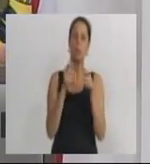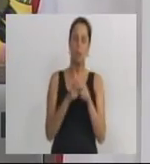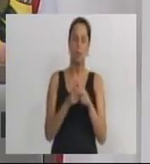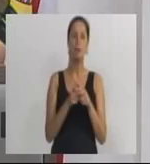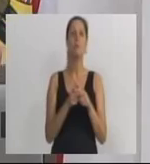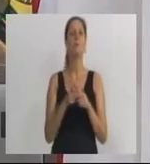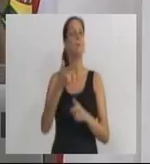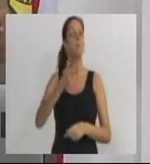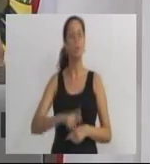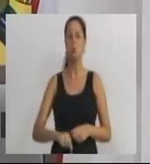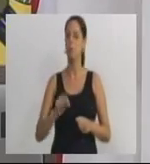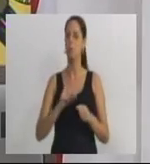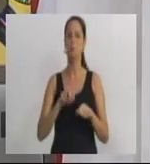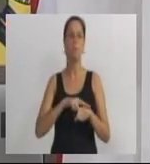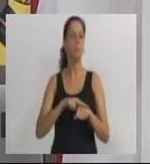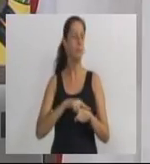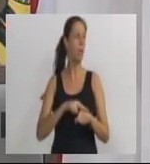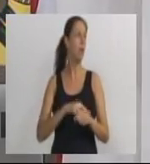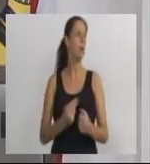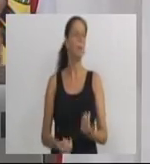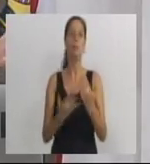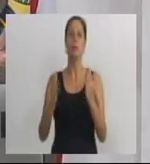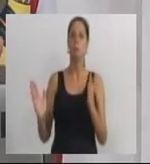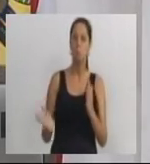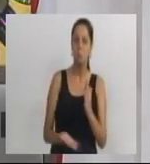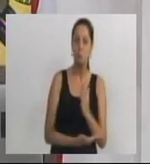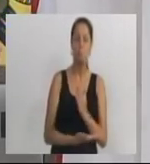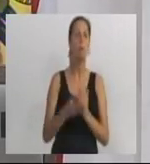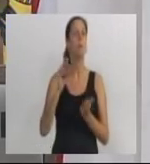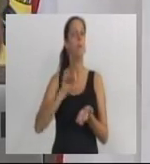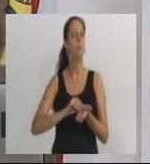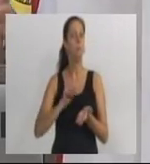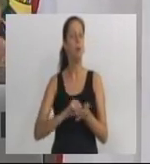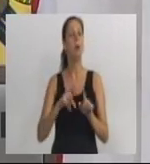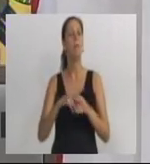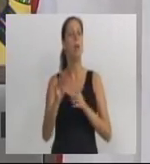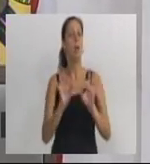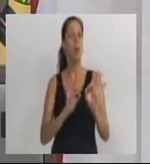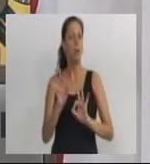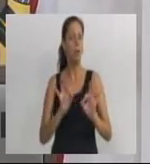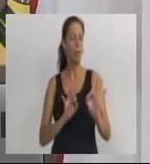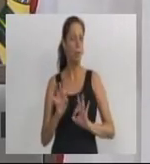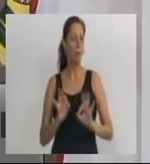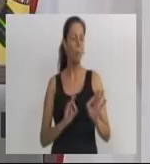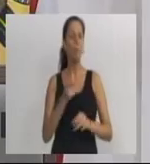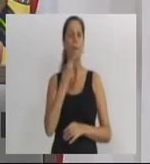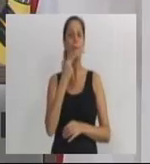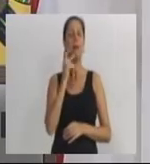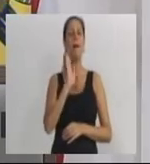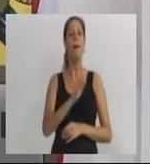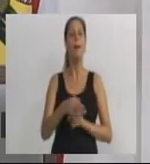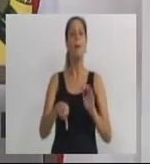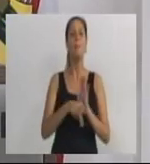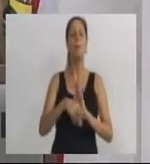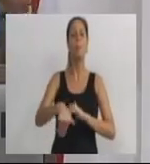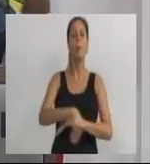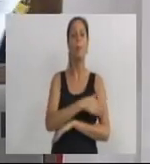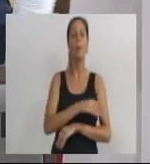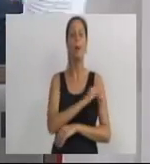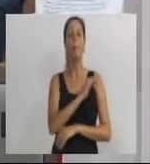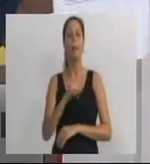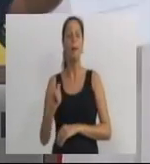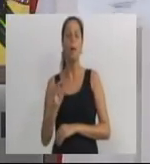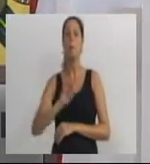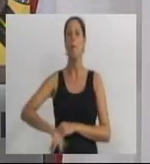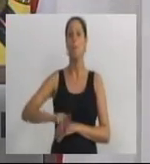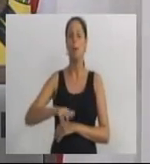não deram manutenção, apenas na metade da rua. Alego que o trecho, embora pertença ao perímetro urbano de Indaial, só que tivemos uma lei aprovada nesta casa, doutor